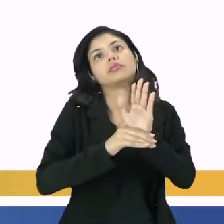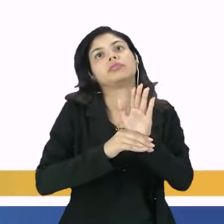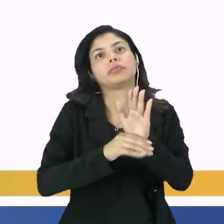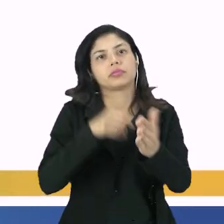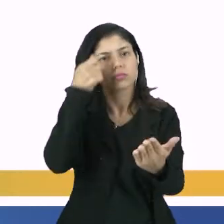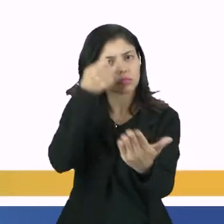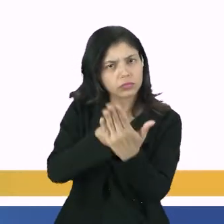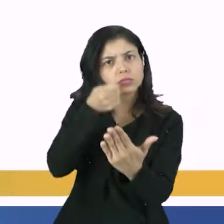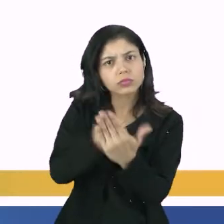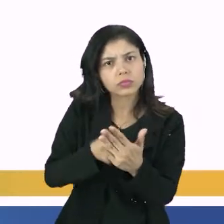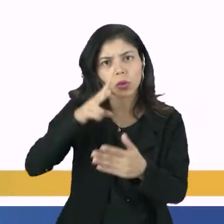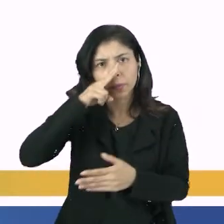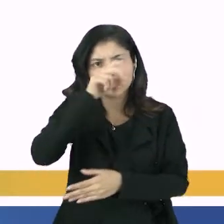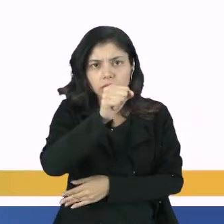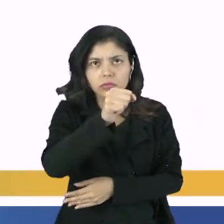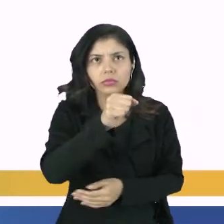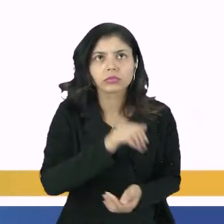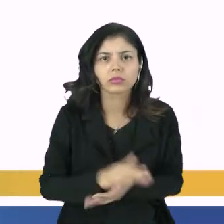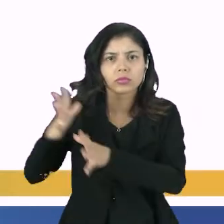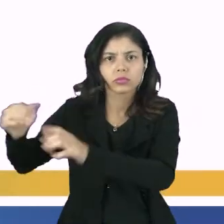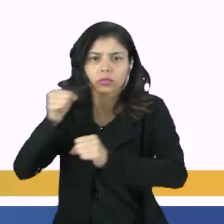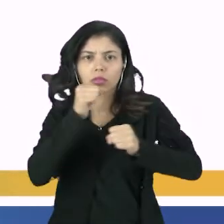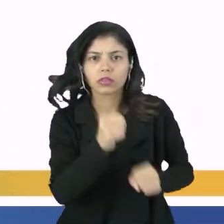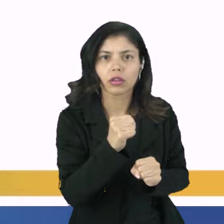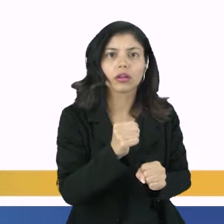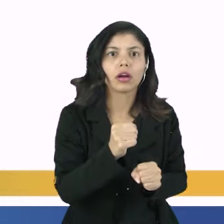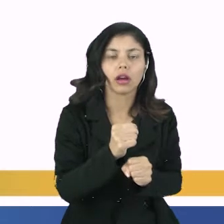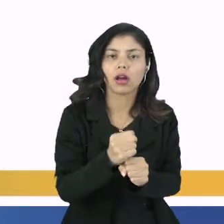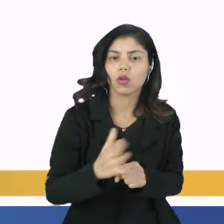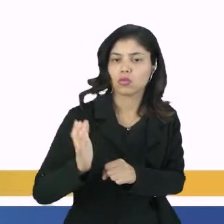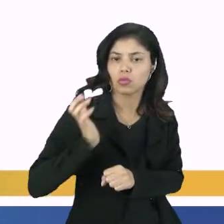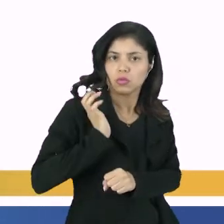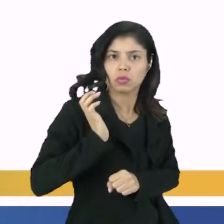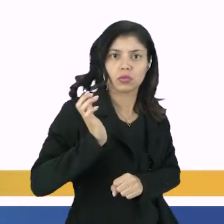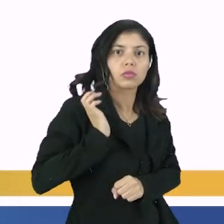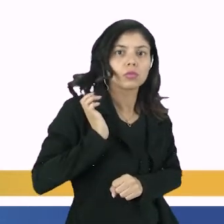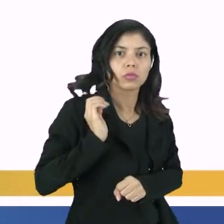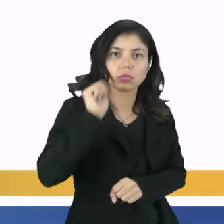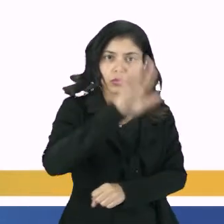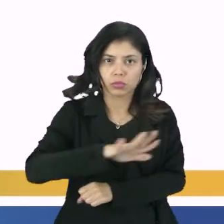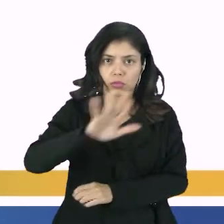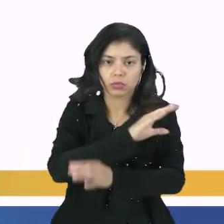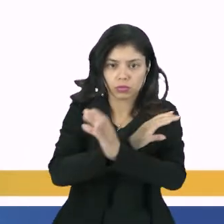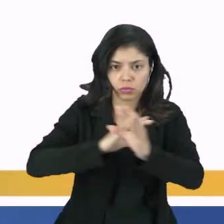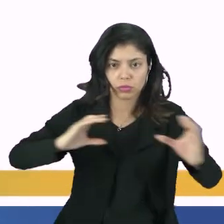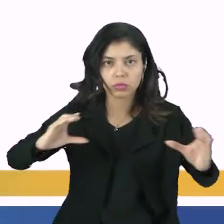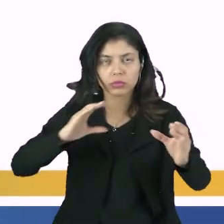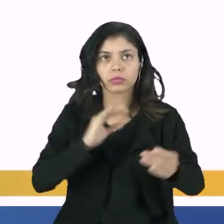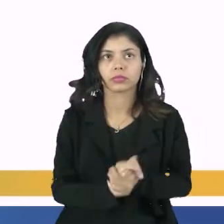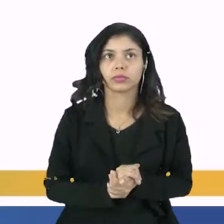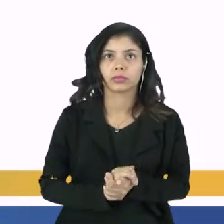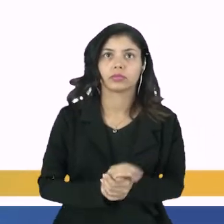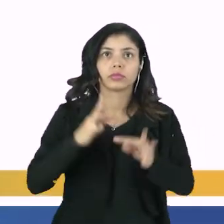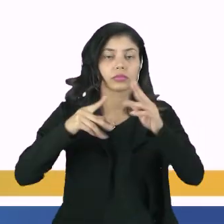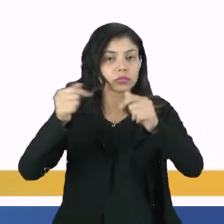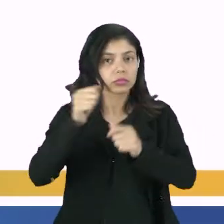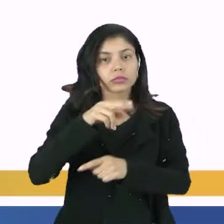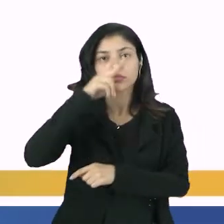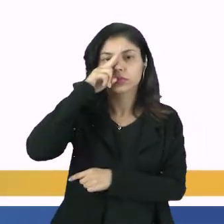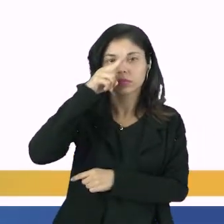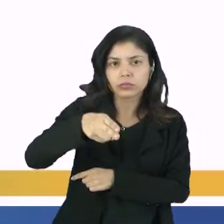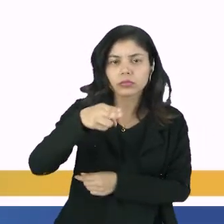domínio do poder fica com os nobres ou as pessoas de sua total confiança. No domínio